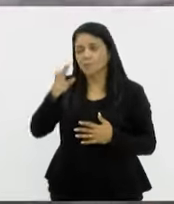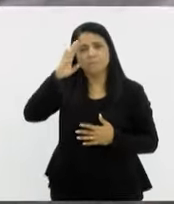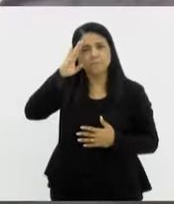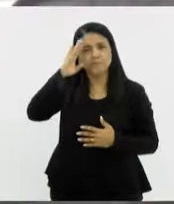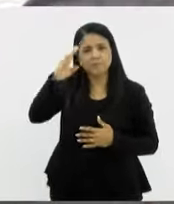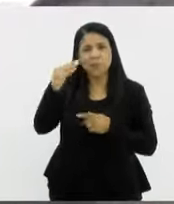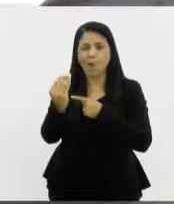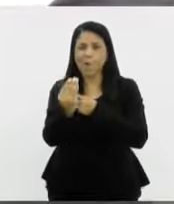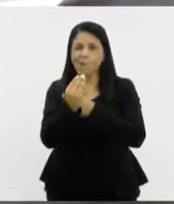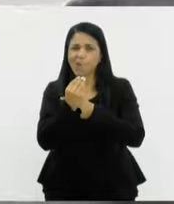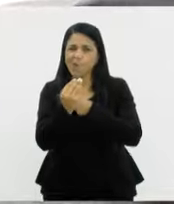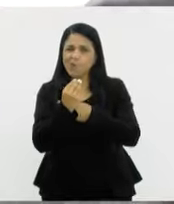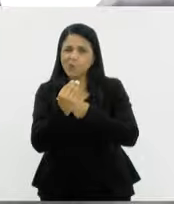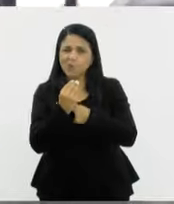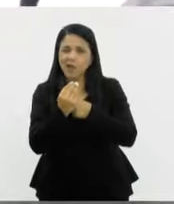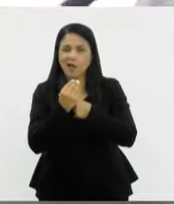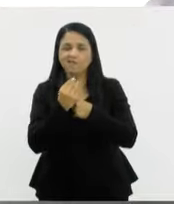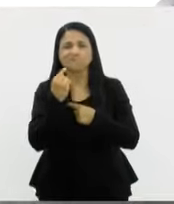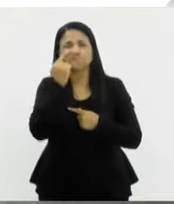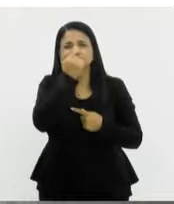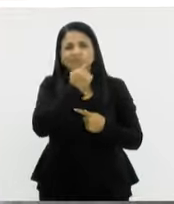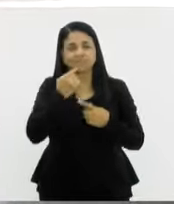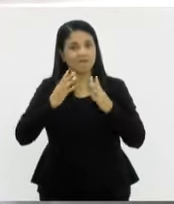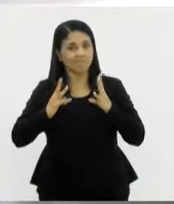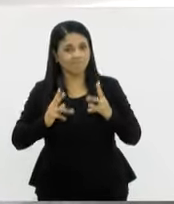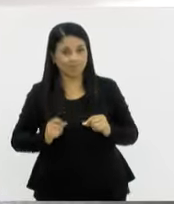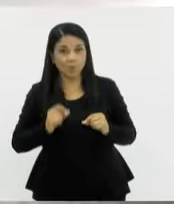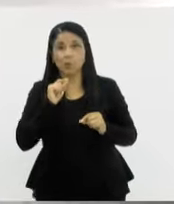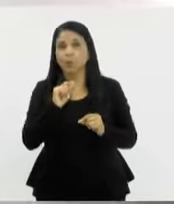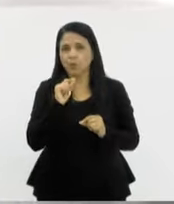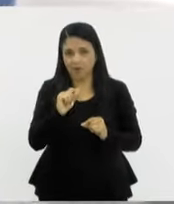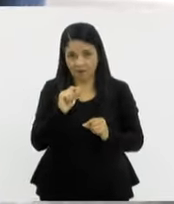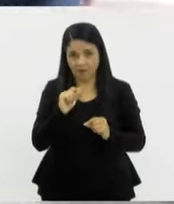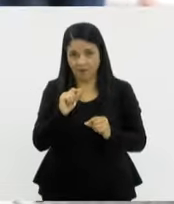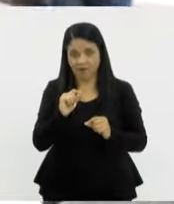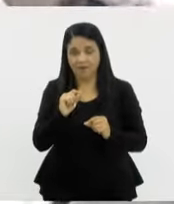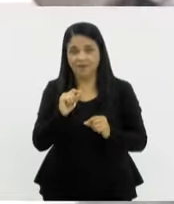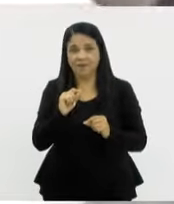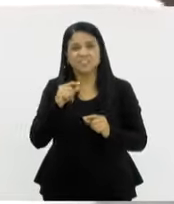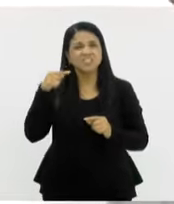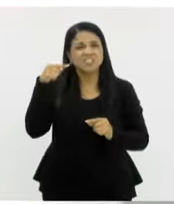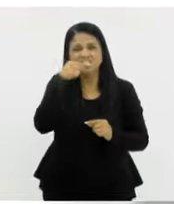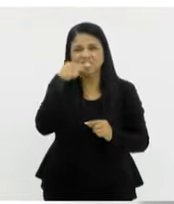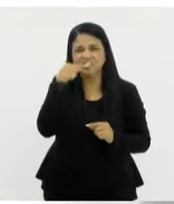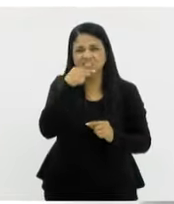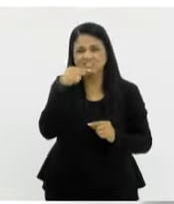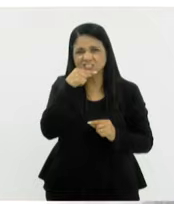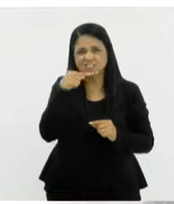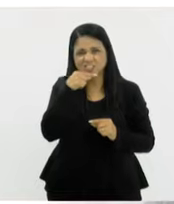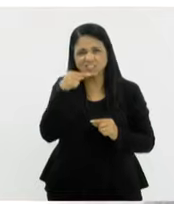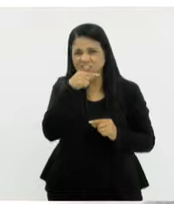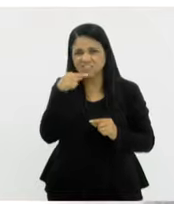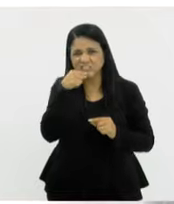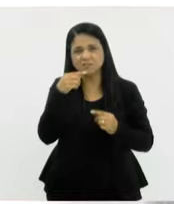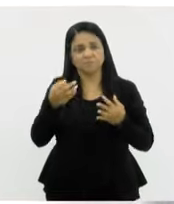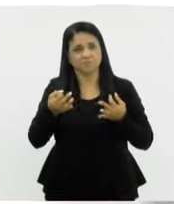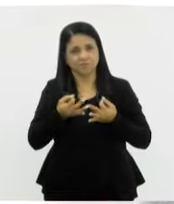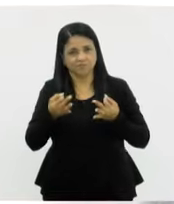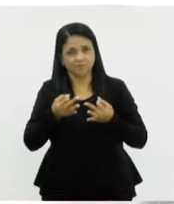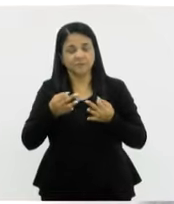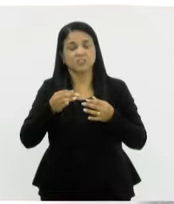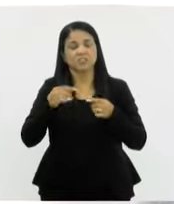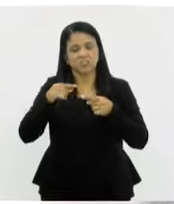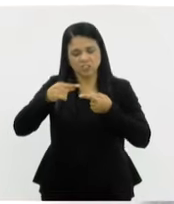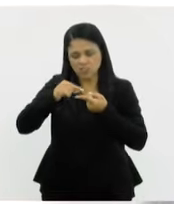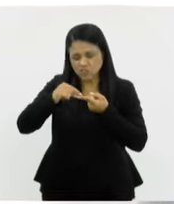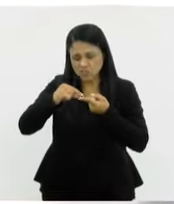cuidados hoje para manter uma higiene bucal seria basicamente uma escovação adequada, escova